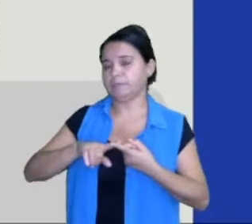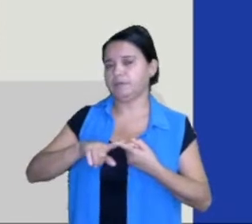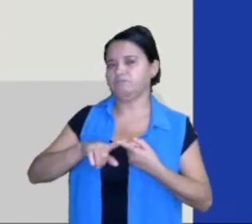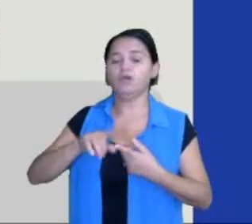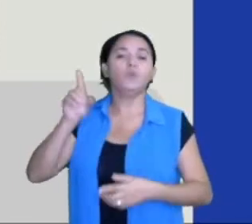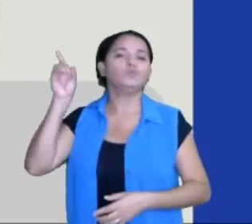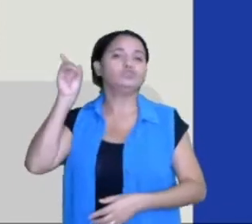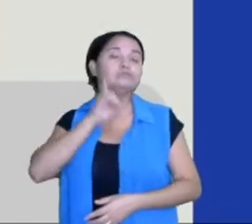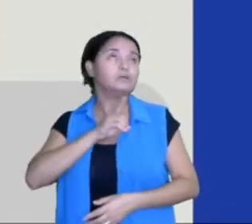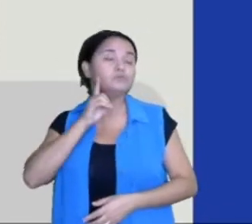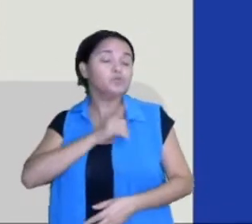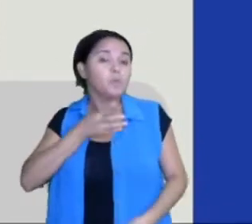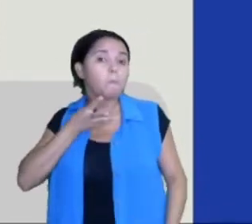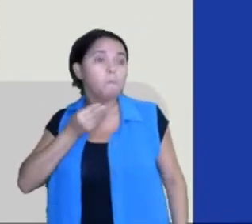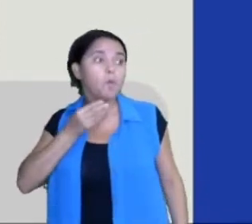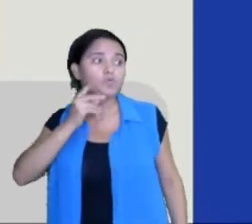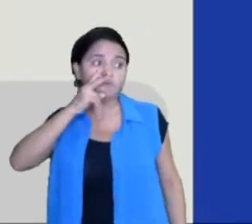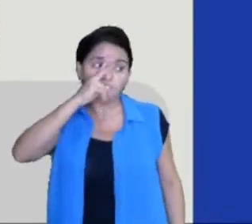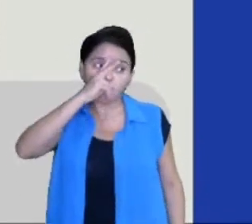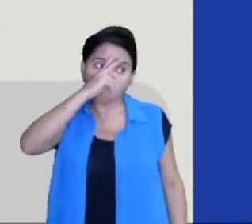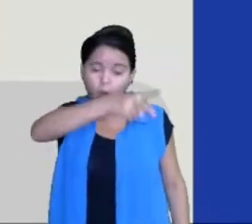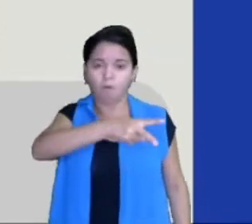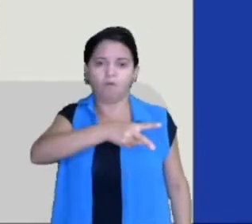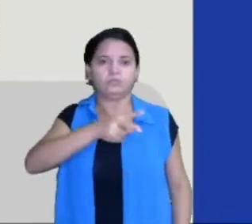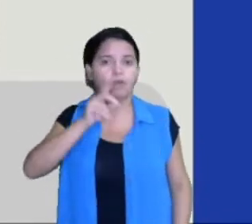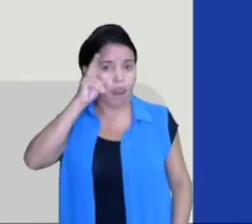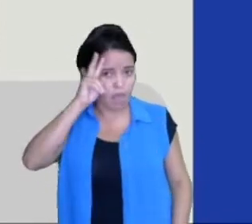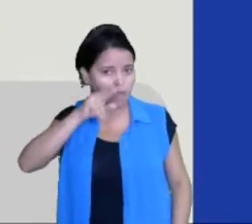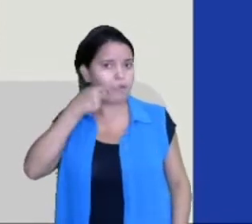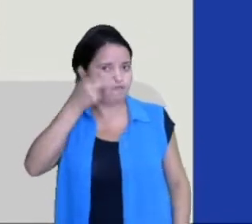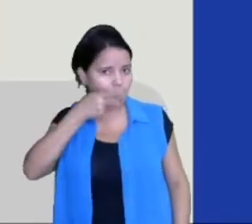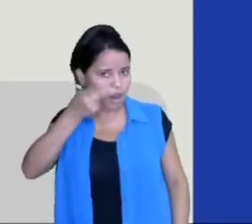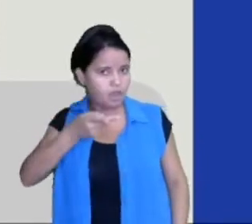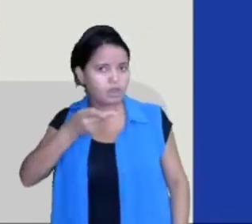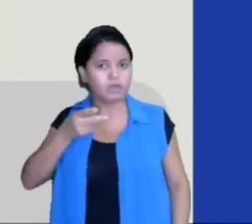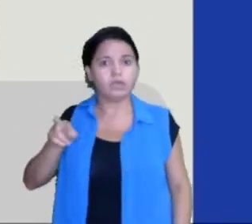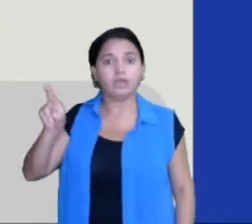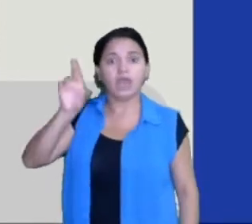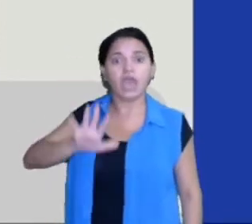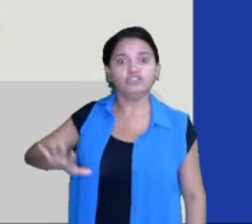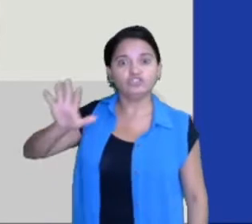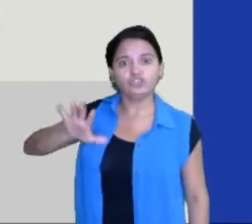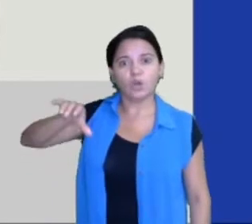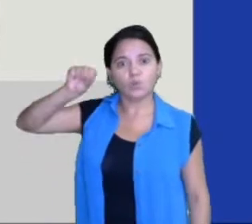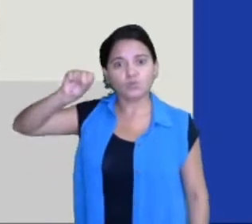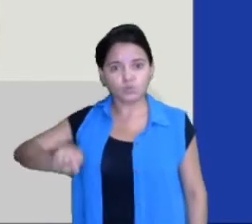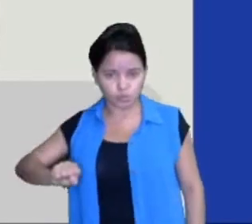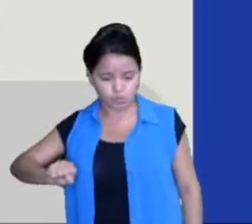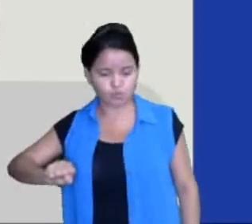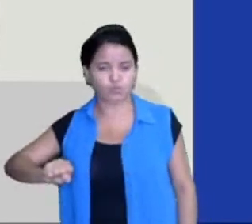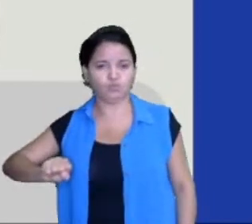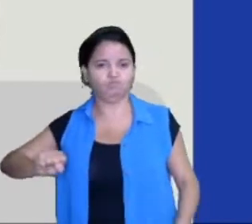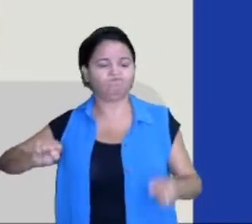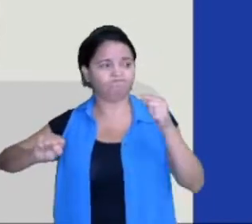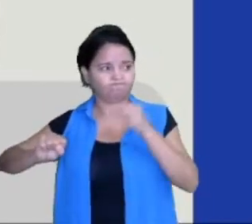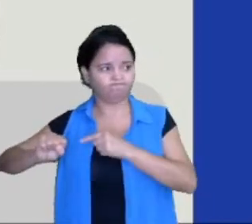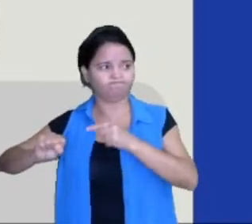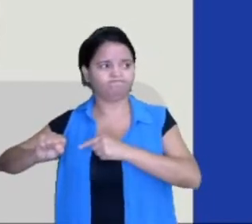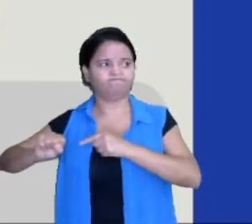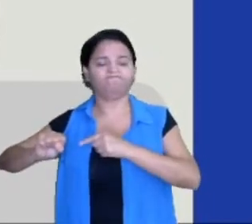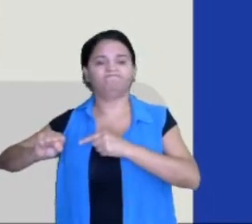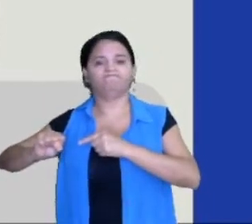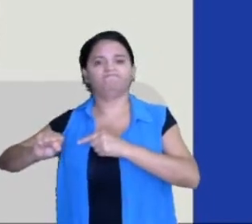forte essa questão. E lembre-se do que eu falei, tá, gente? Na região sul, tá bom? Então,